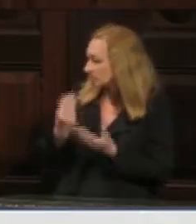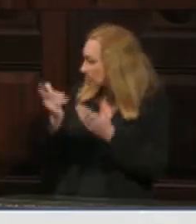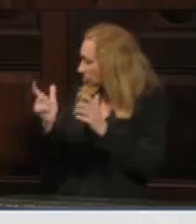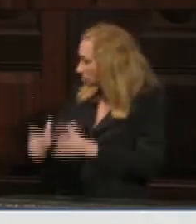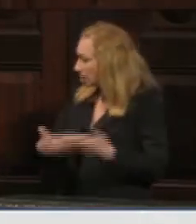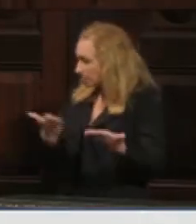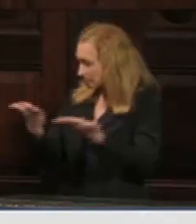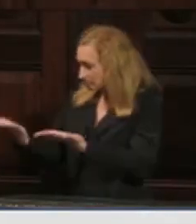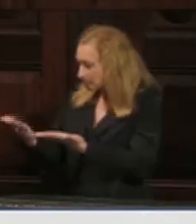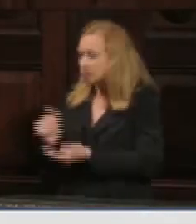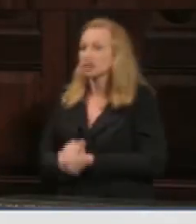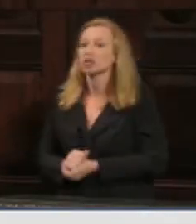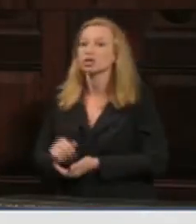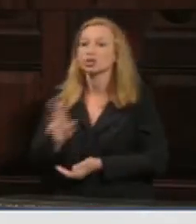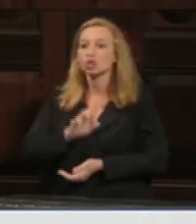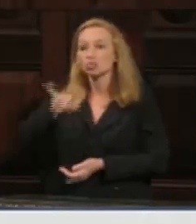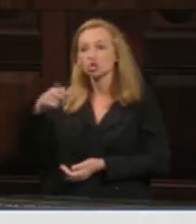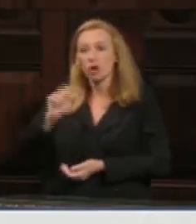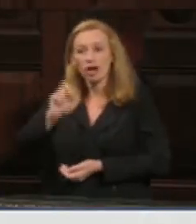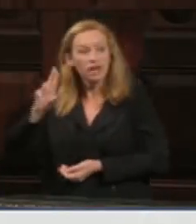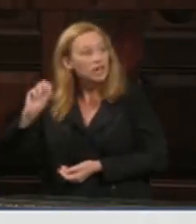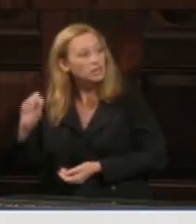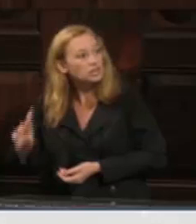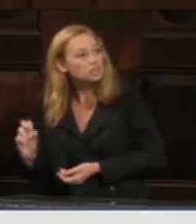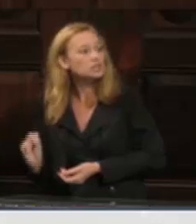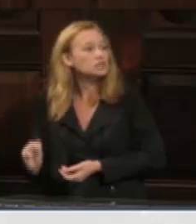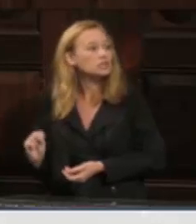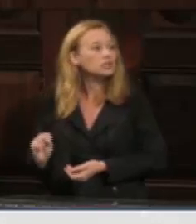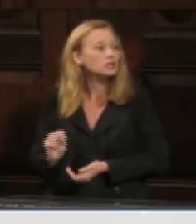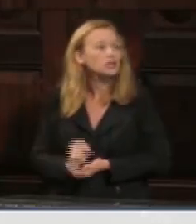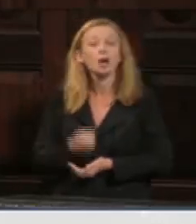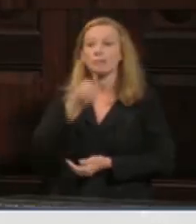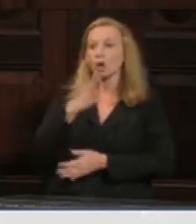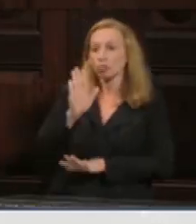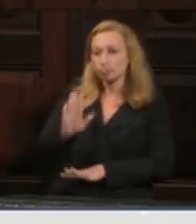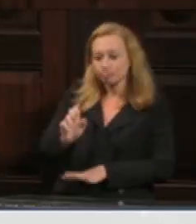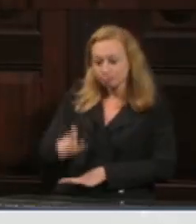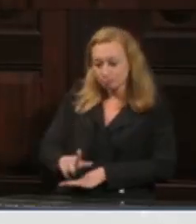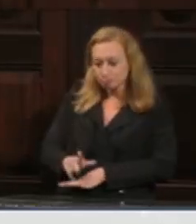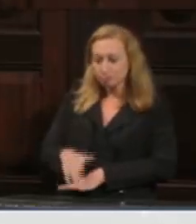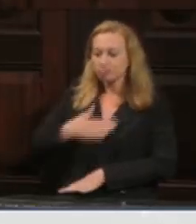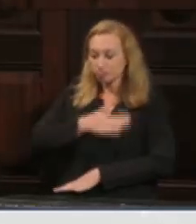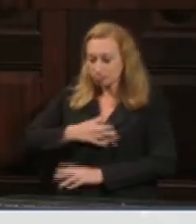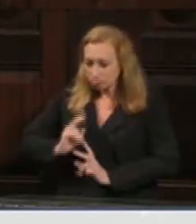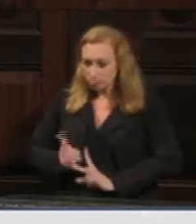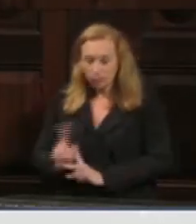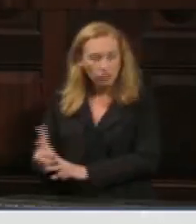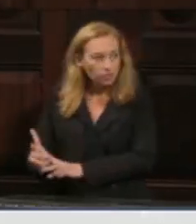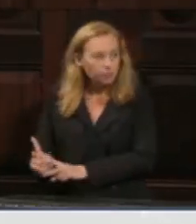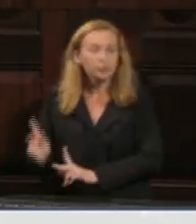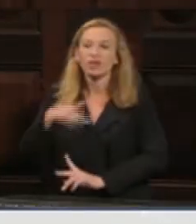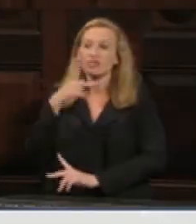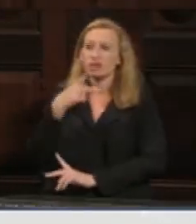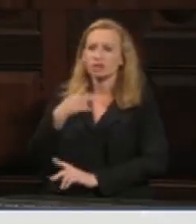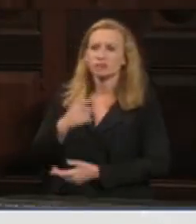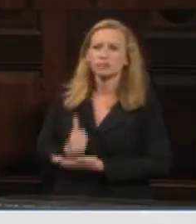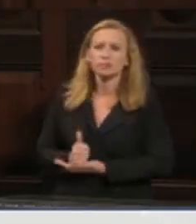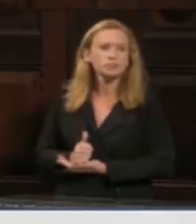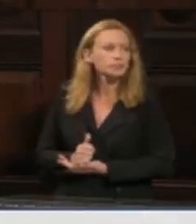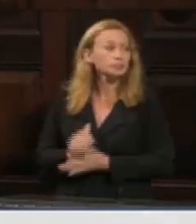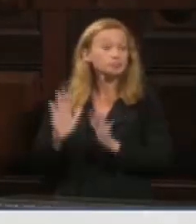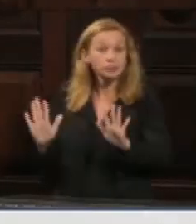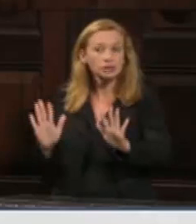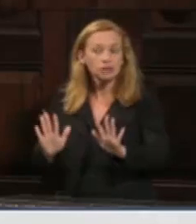secretário Juarez, secretário de Cidades. Bom, eu gostaria de continuar falando.